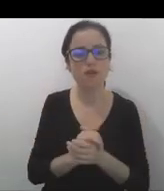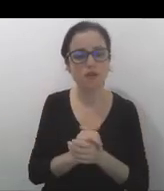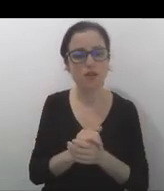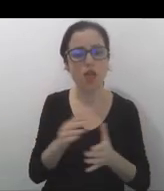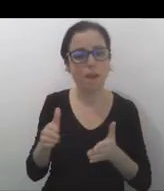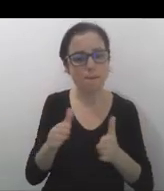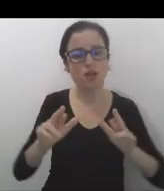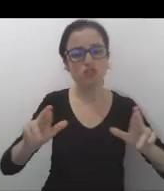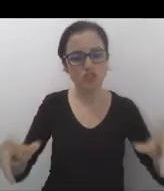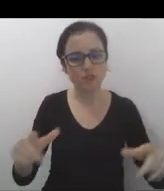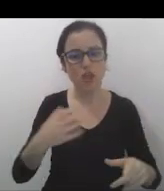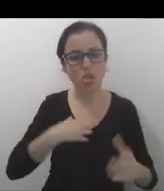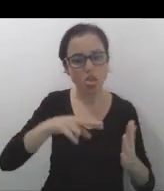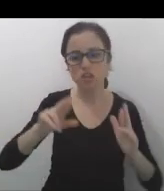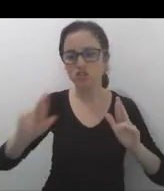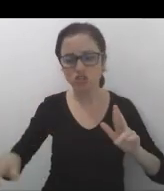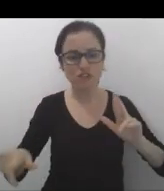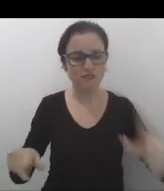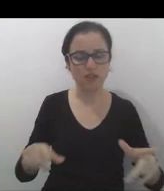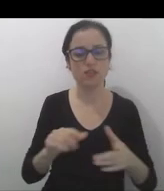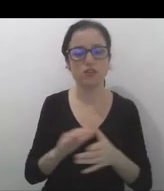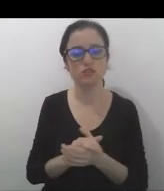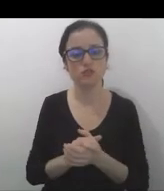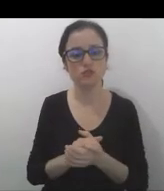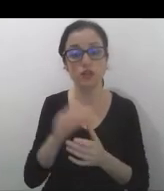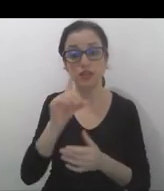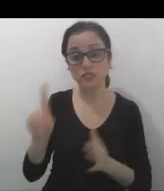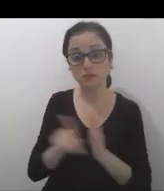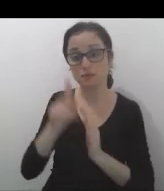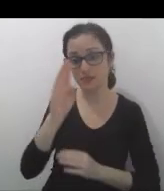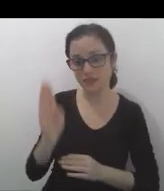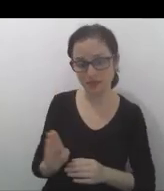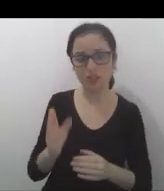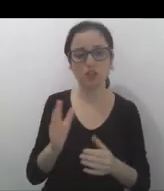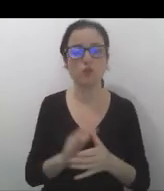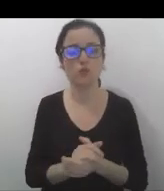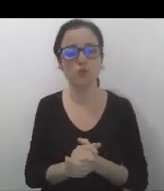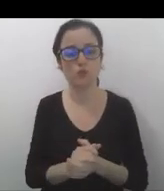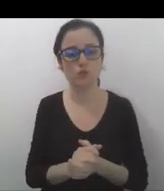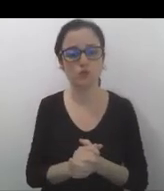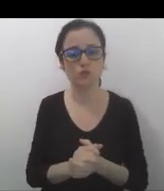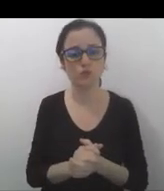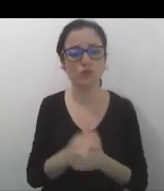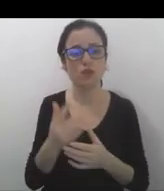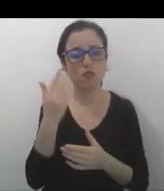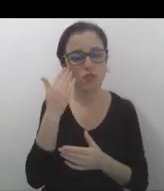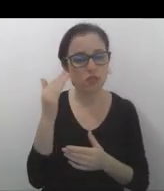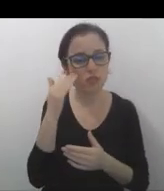cada um deles procurou caminhos diversos e maneiras de ler o design brasileiro e